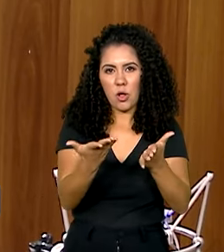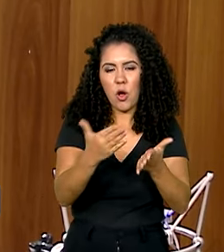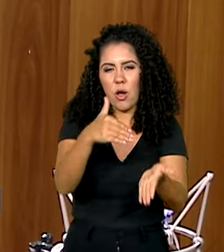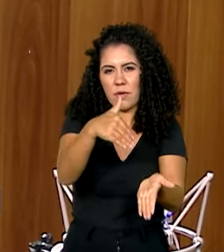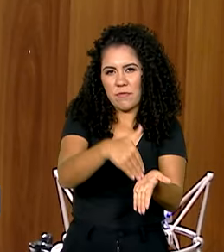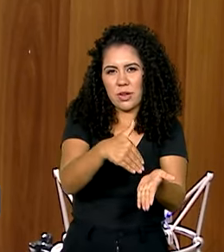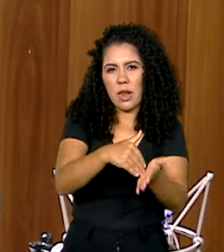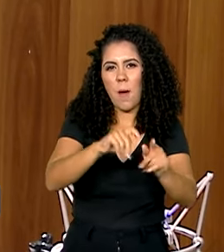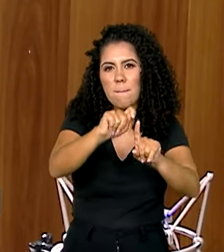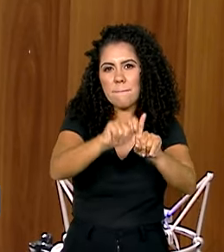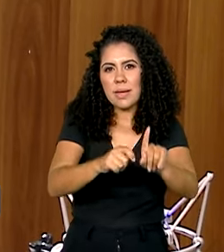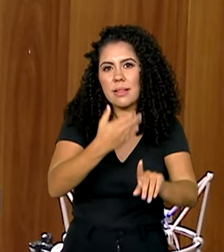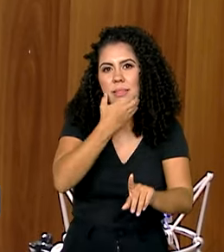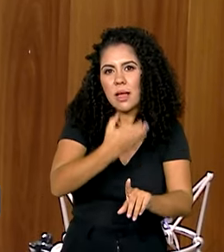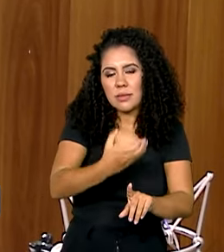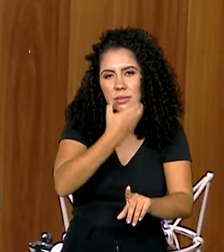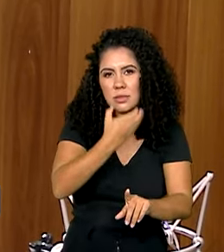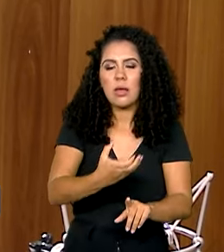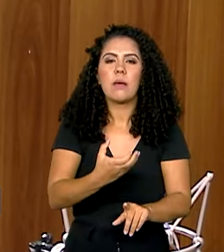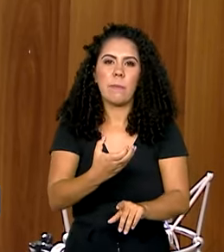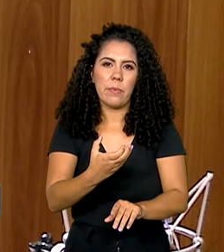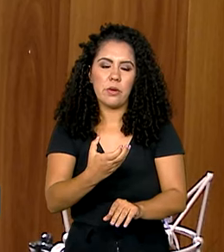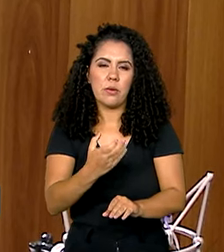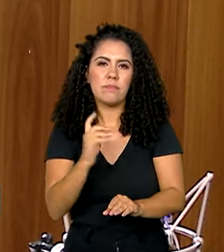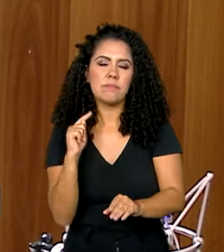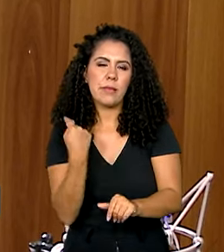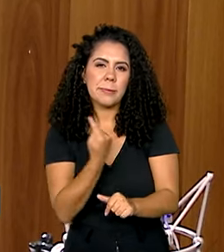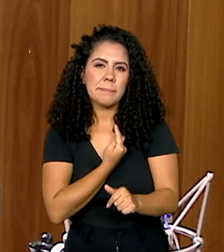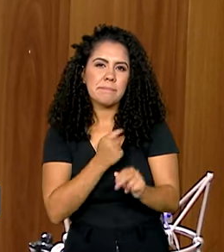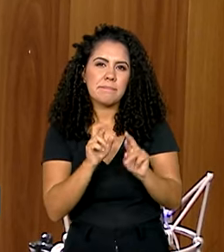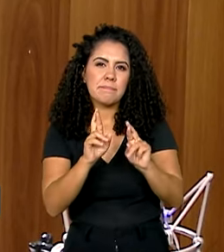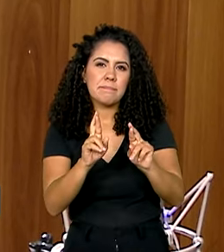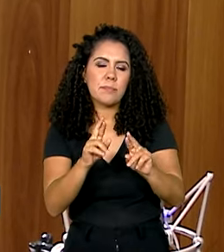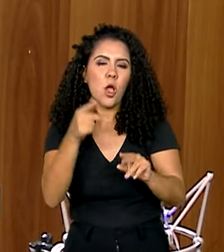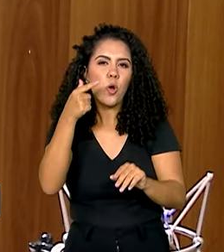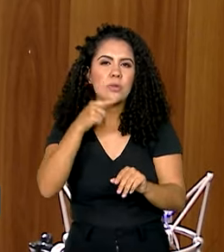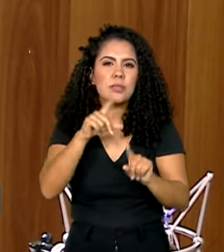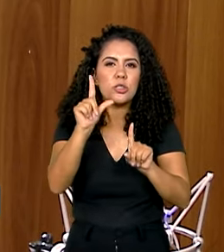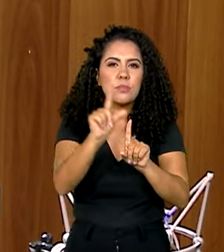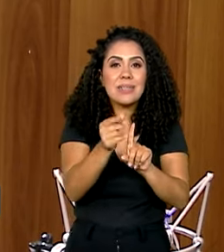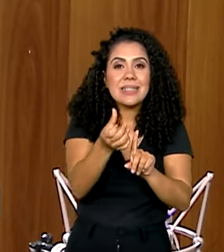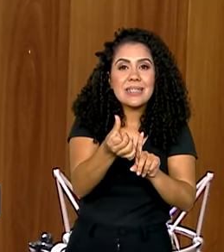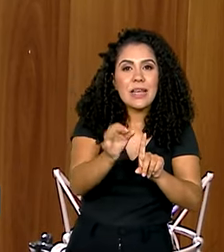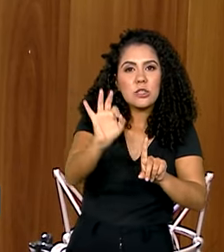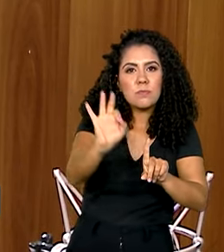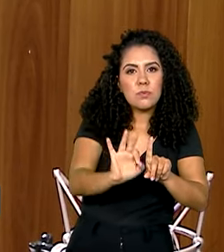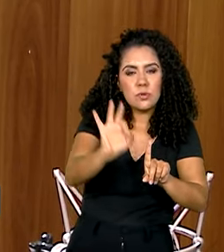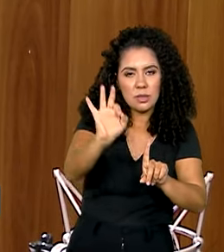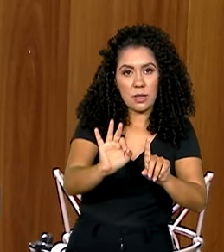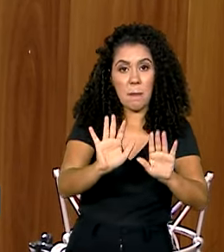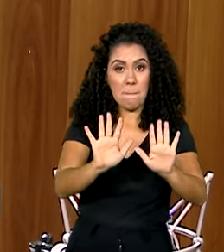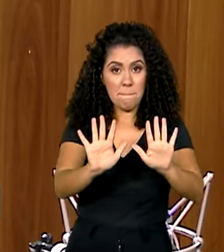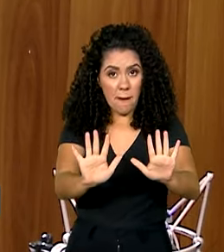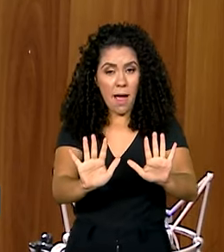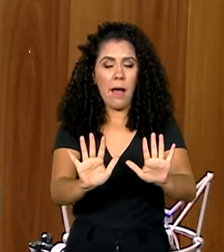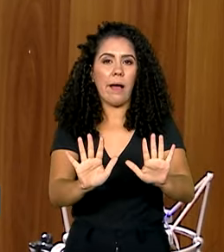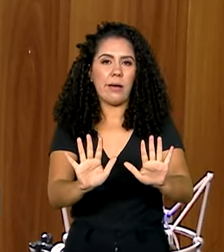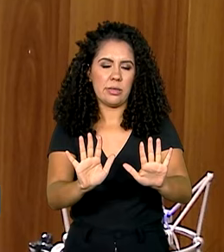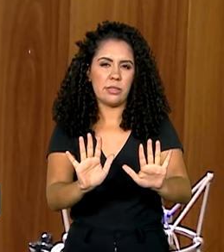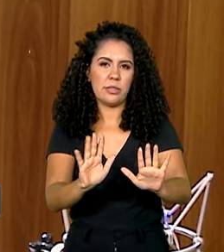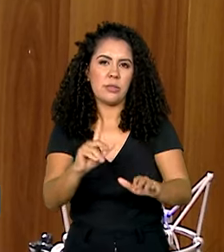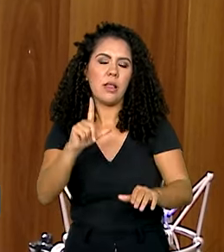de dezembro, a nossa expectativa é que chegue a 6%. Mas nós tivemos redução